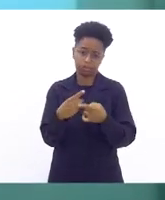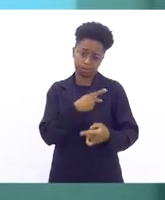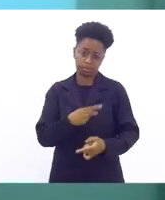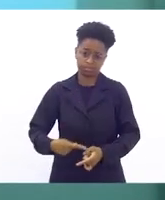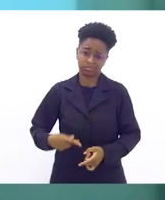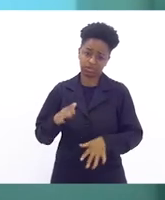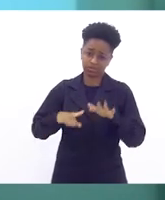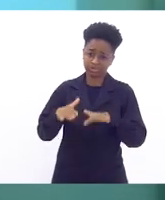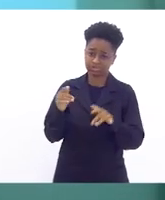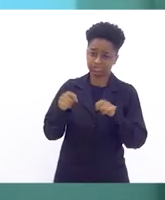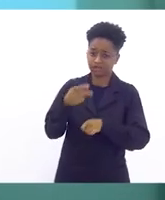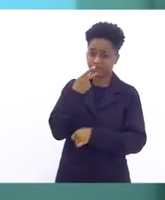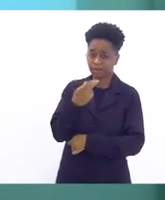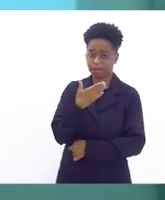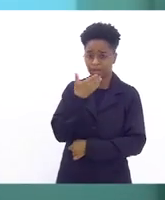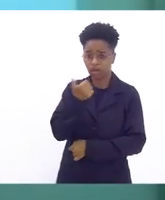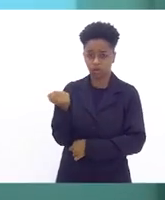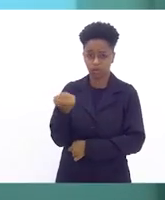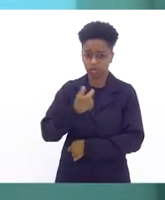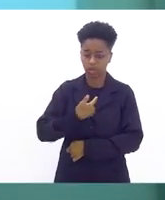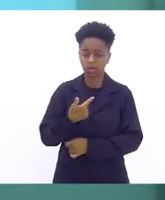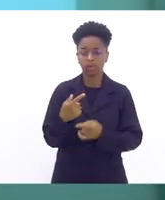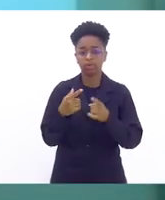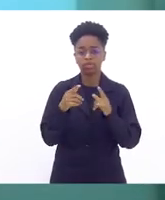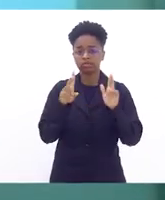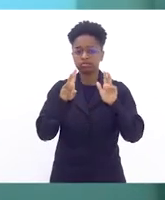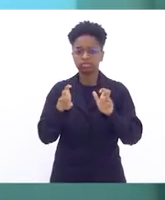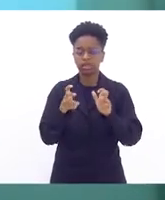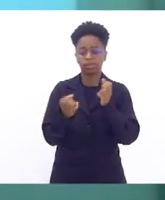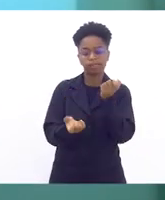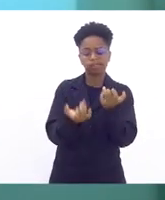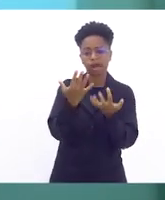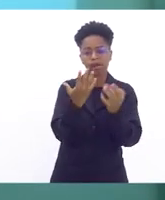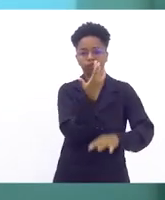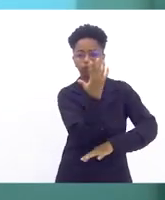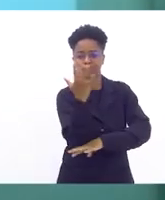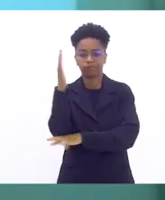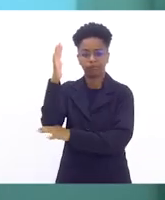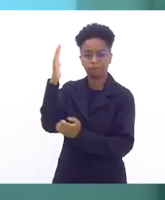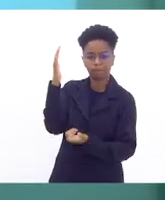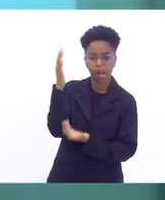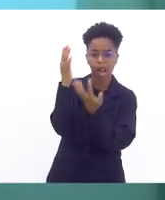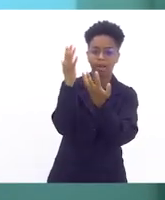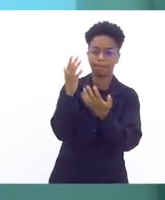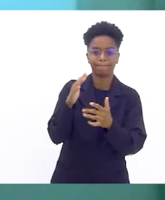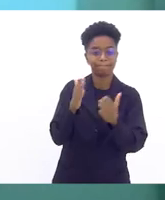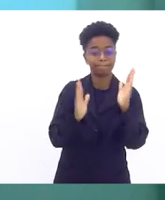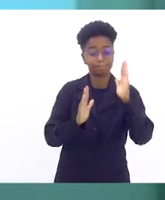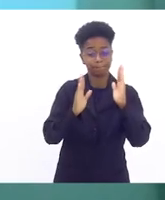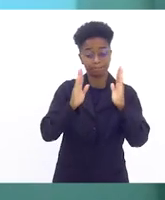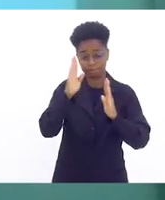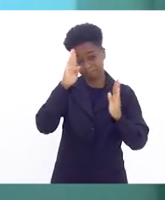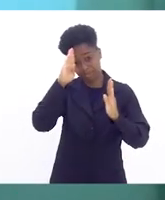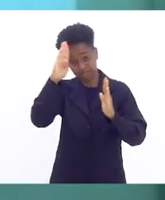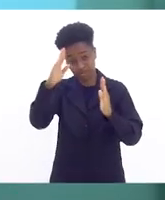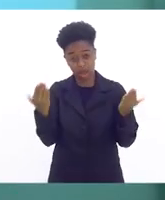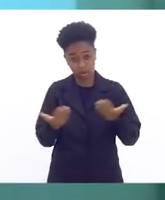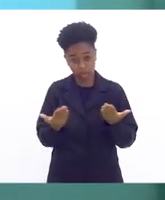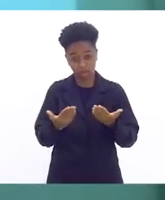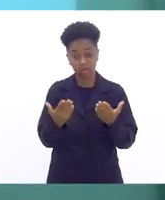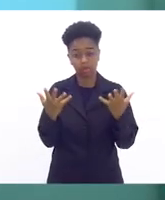até melhor do que eu na questão dos incêndios florestais principalmente nessa época que estamos entrando em época de estiagem